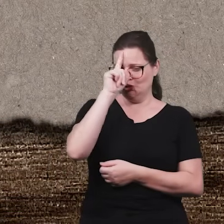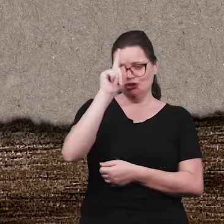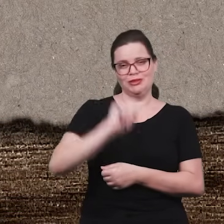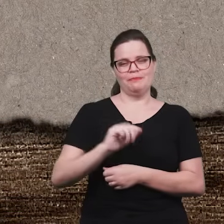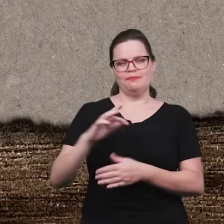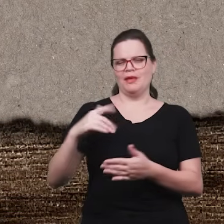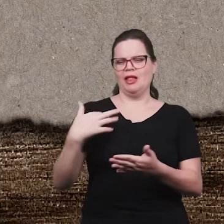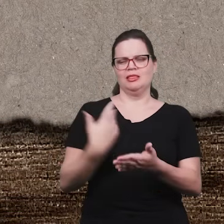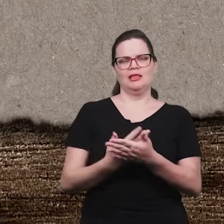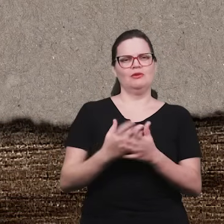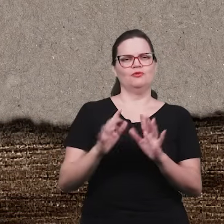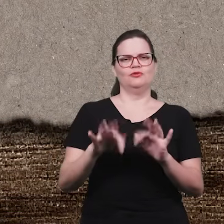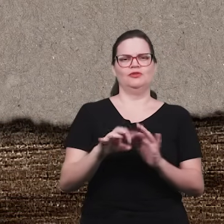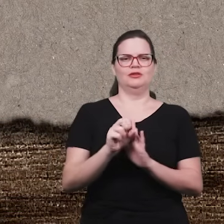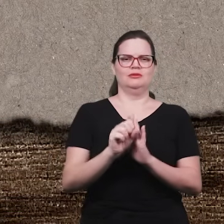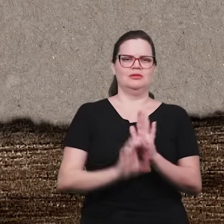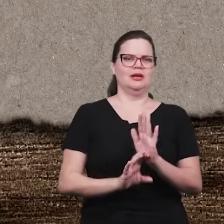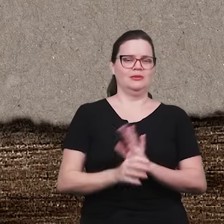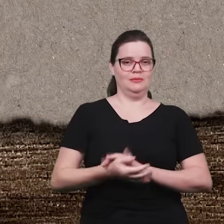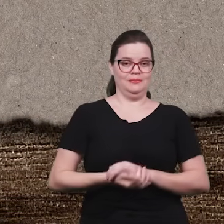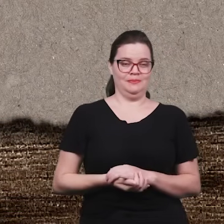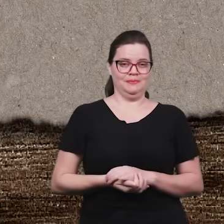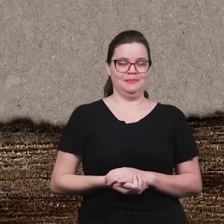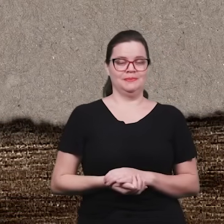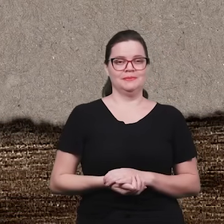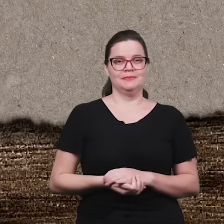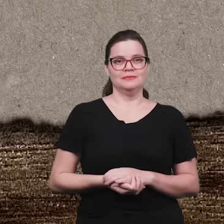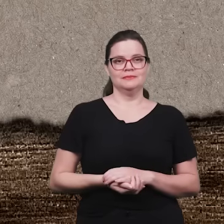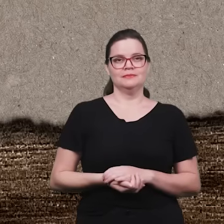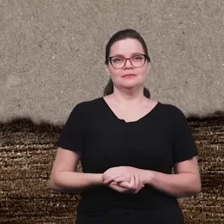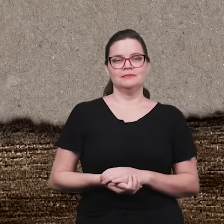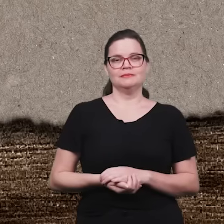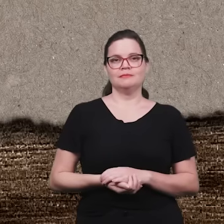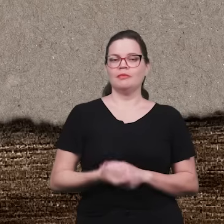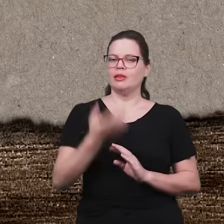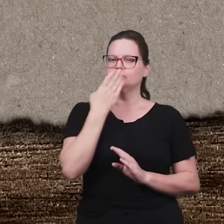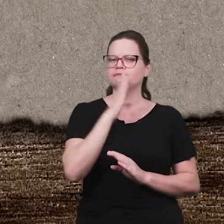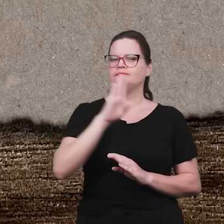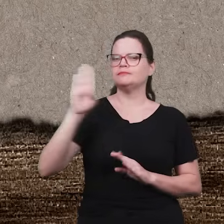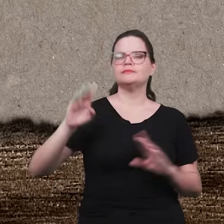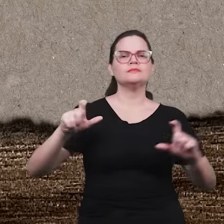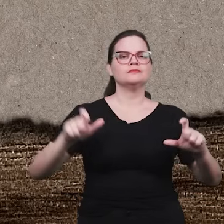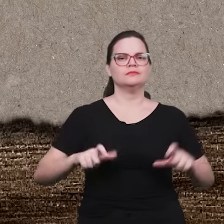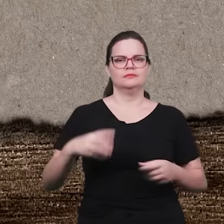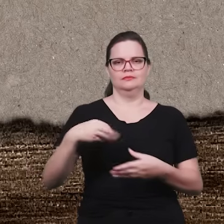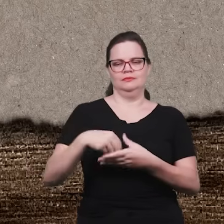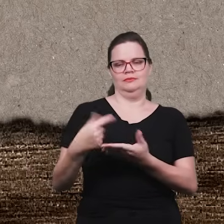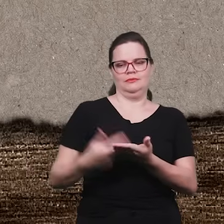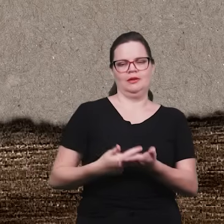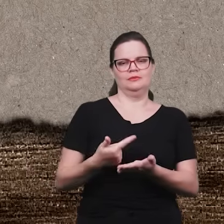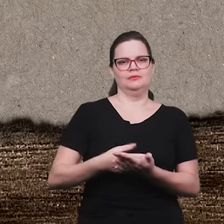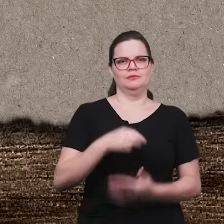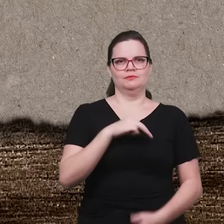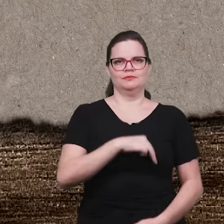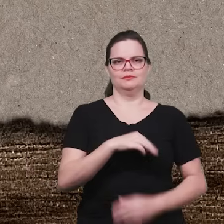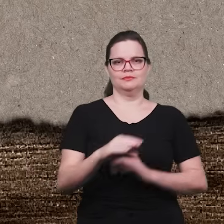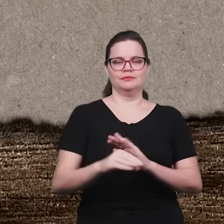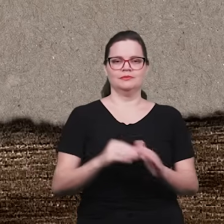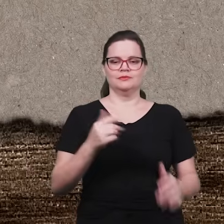os dias até a consumação dos séculos. Essa promessa está registrada em